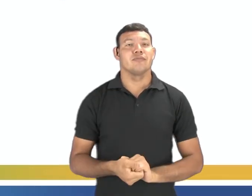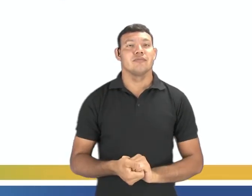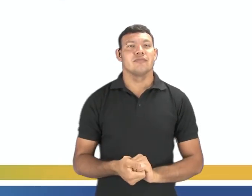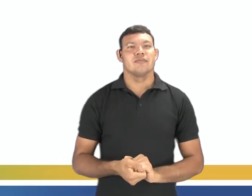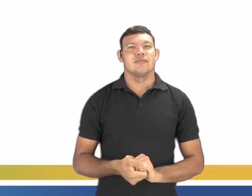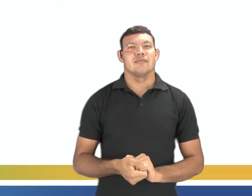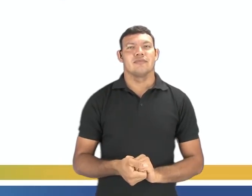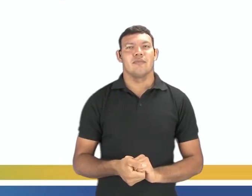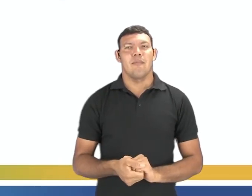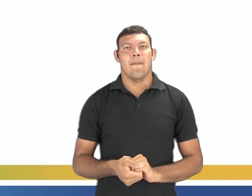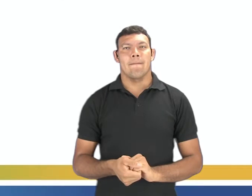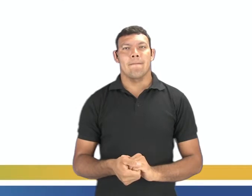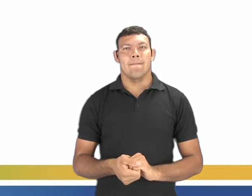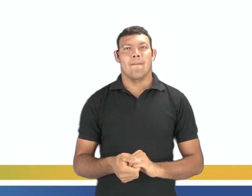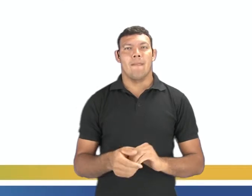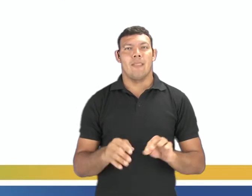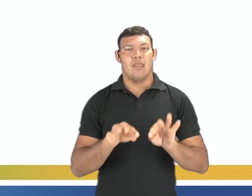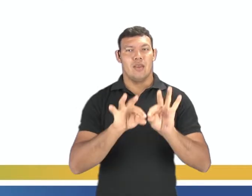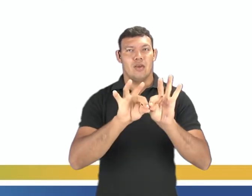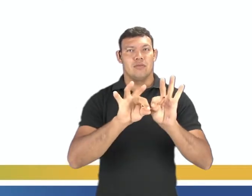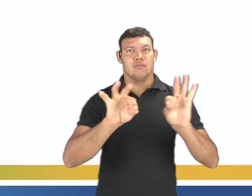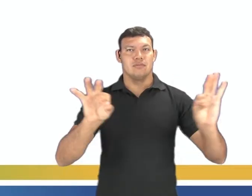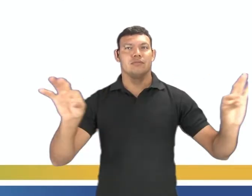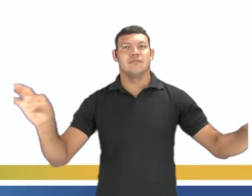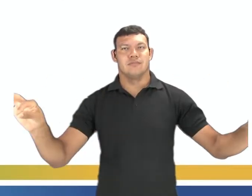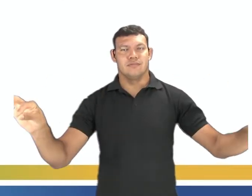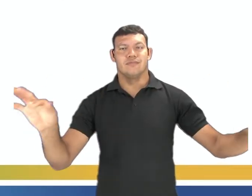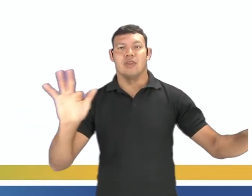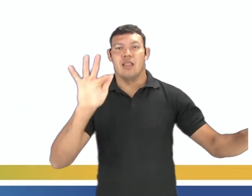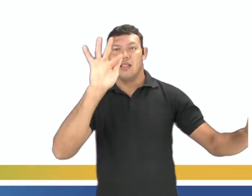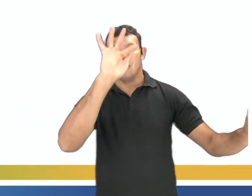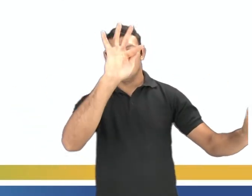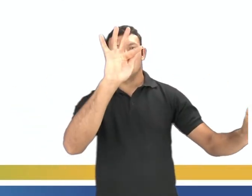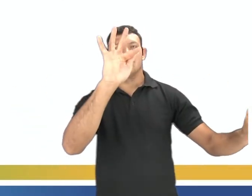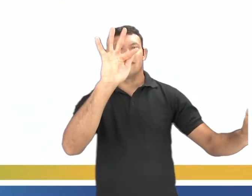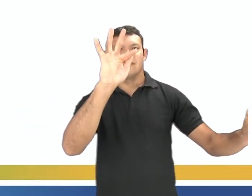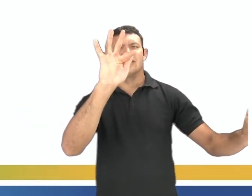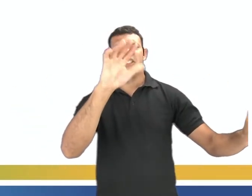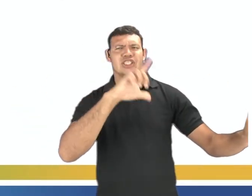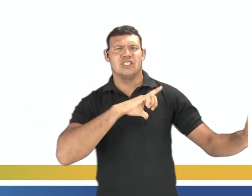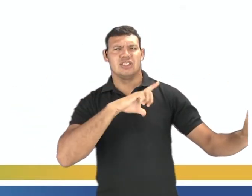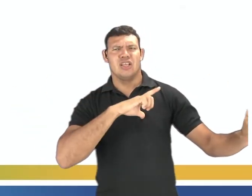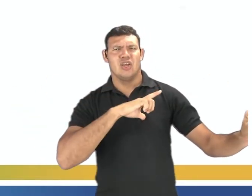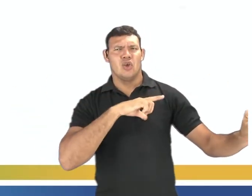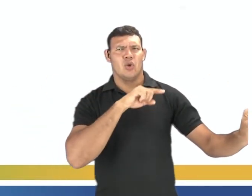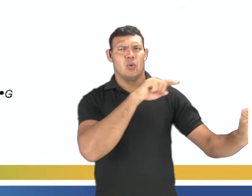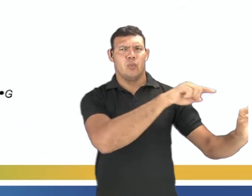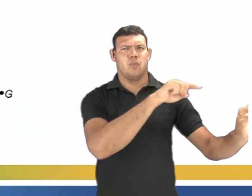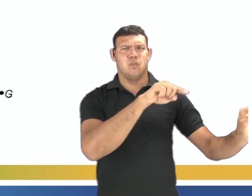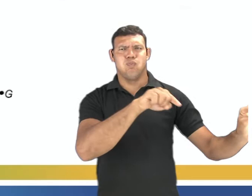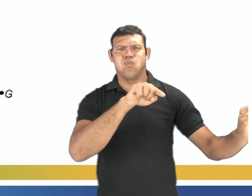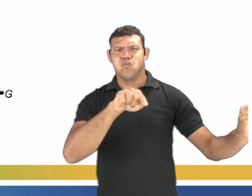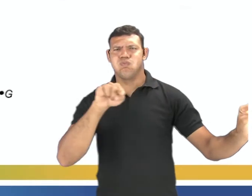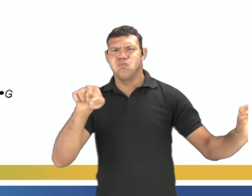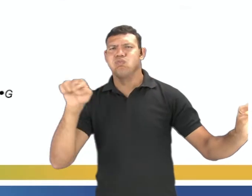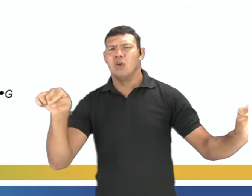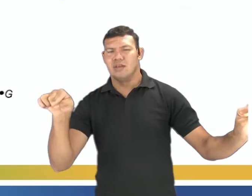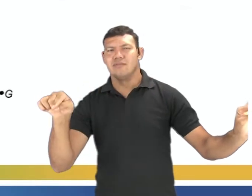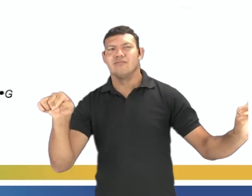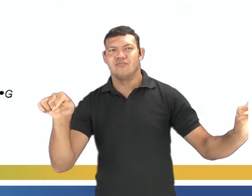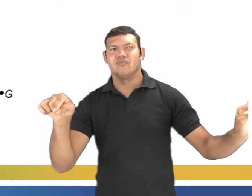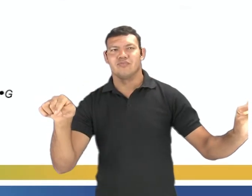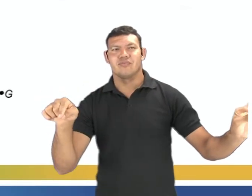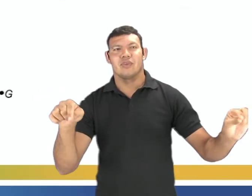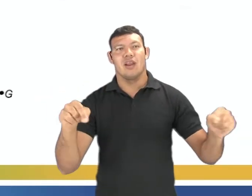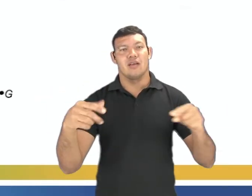e dentro dela dela e fora dela é existem vários pontos a